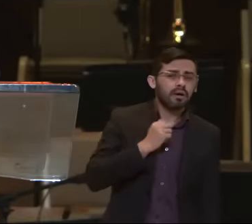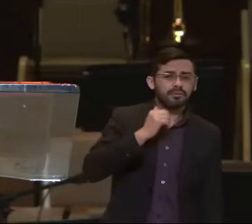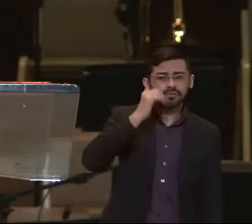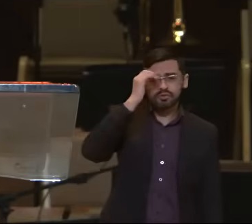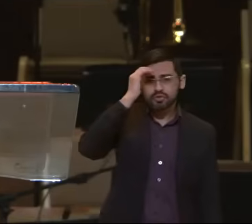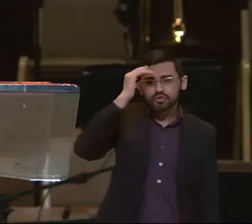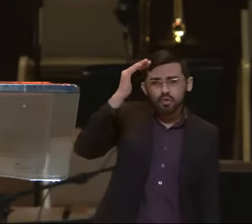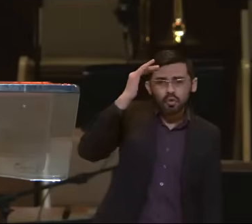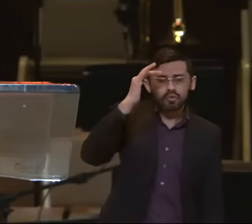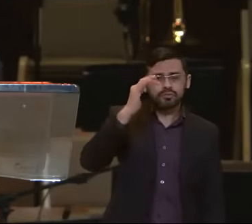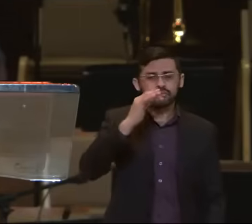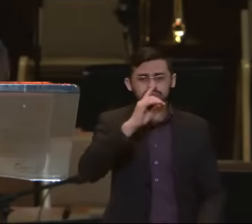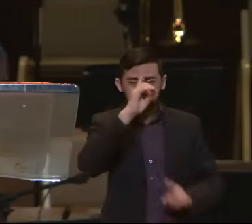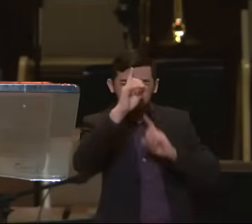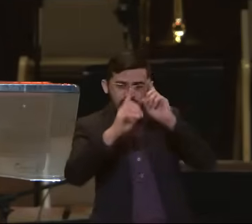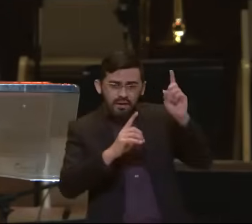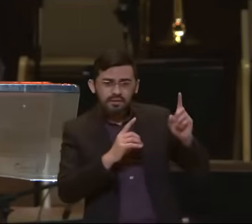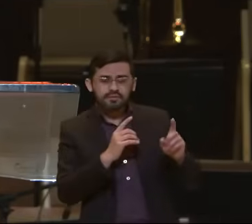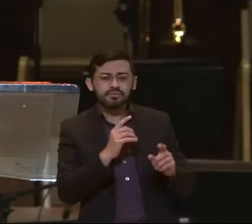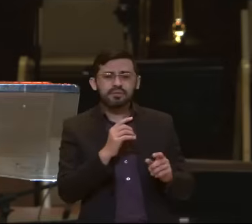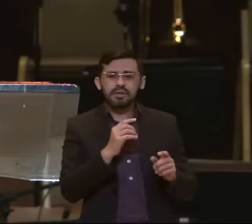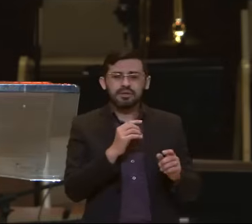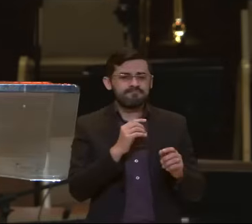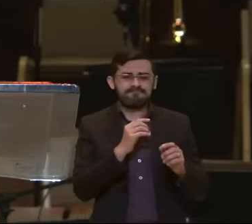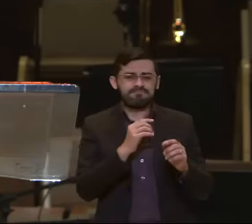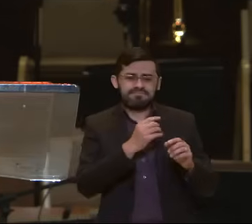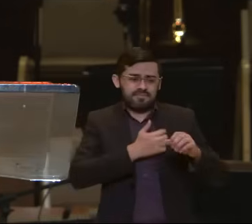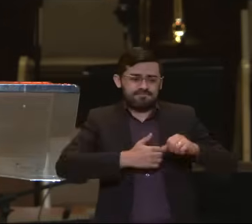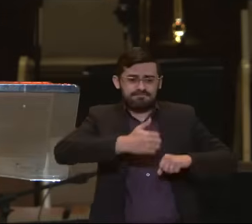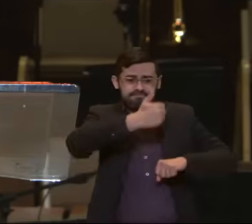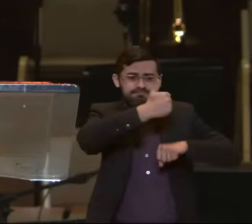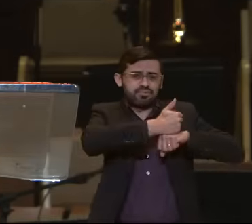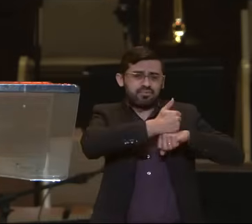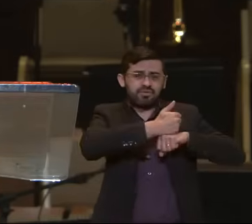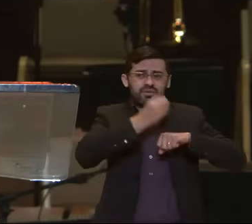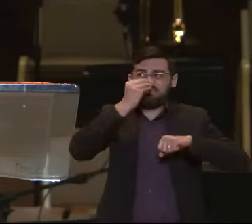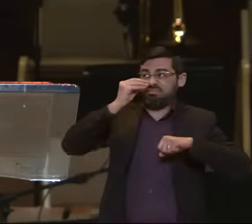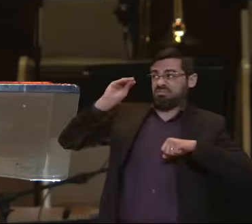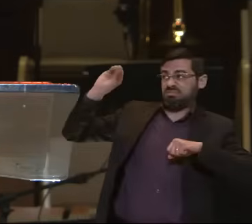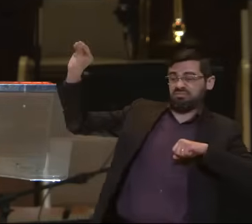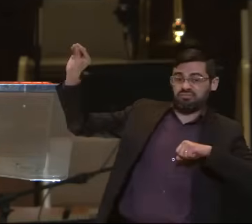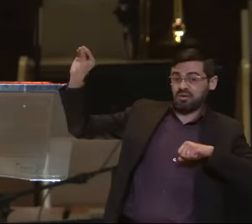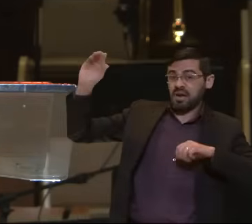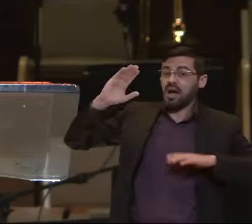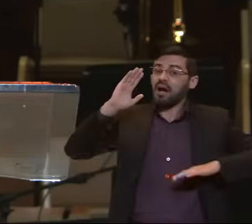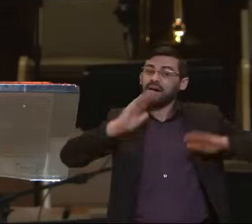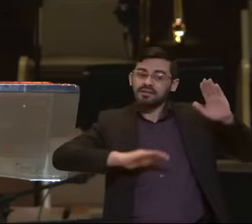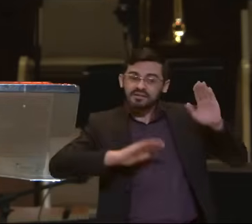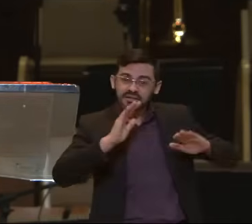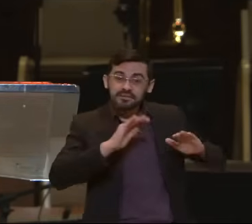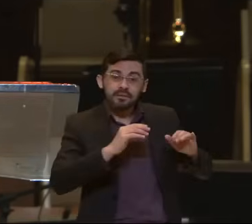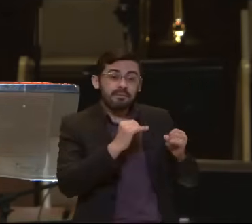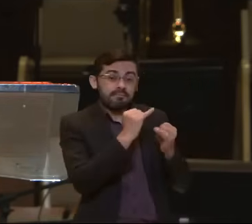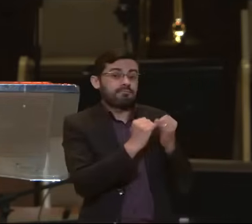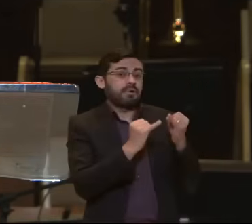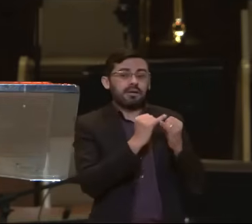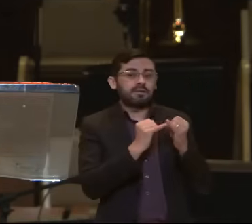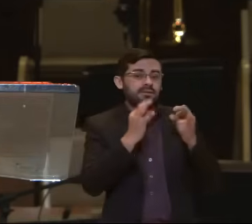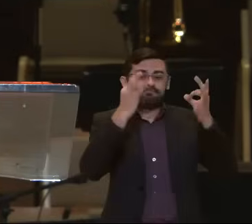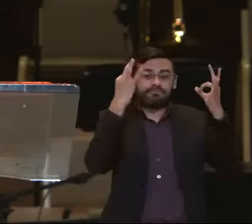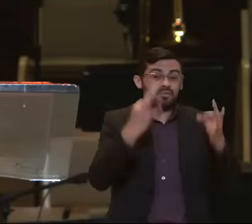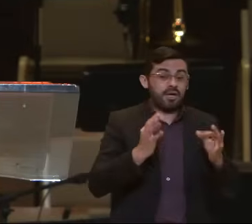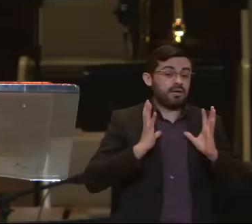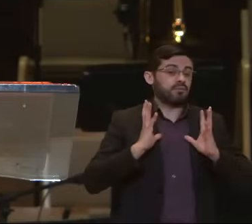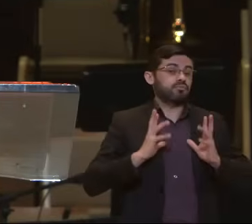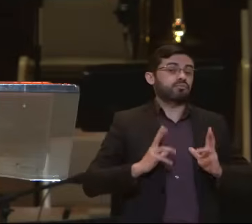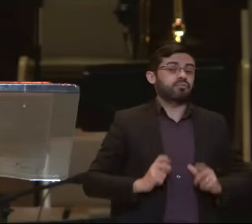sonhos, interesses acima de Jesus, ainda que tenha a aparência de santidade, logo